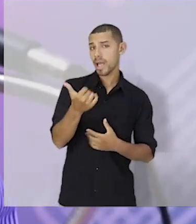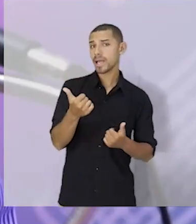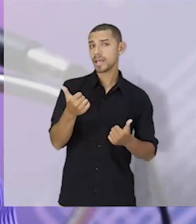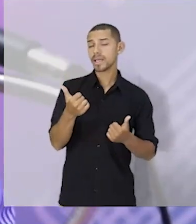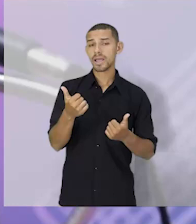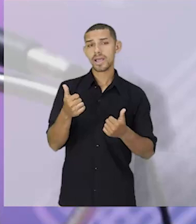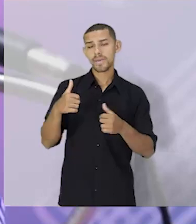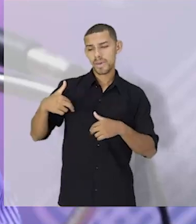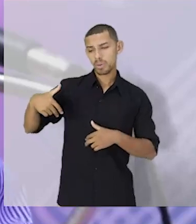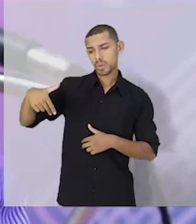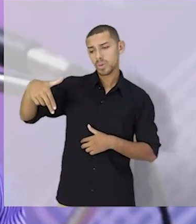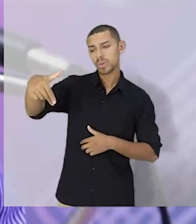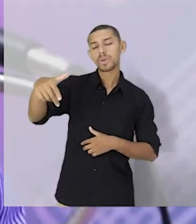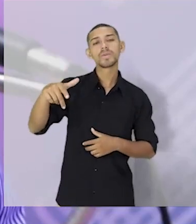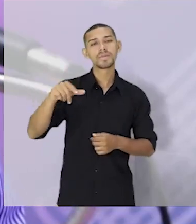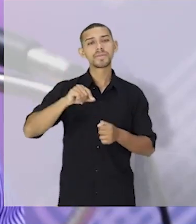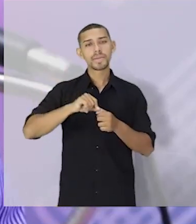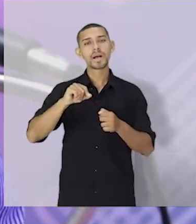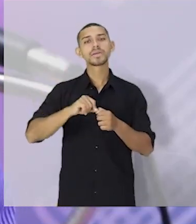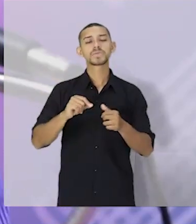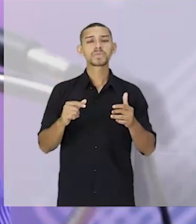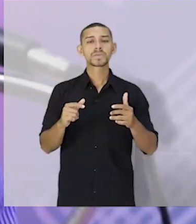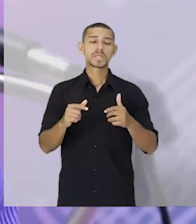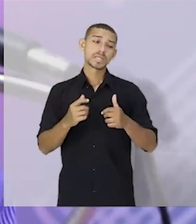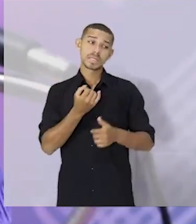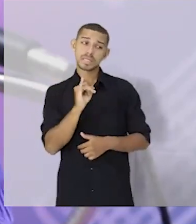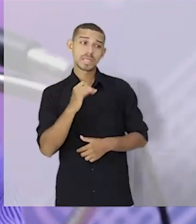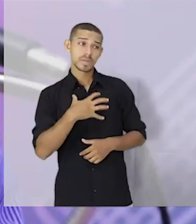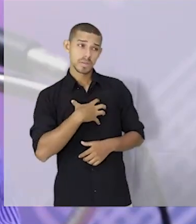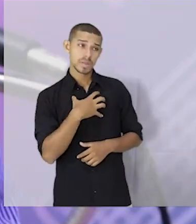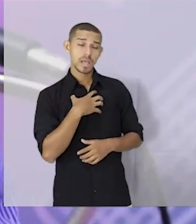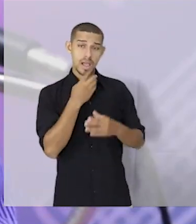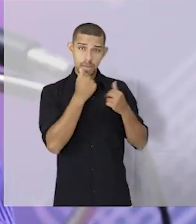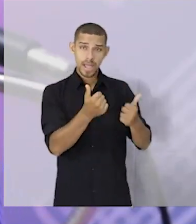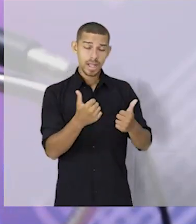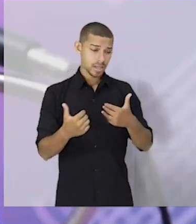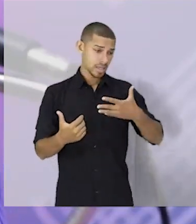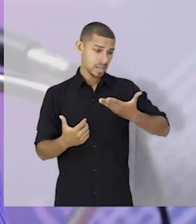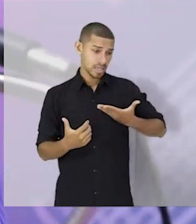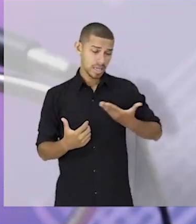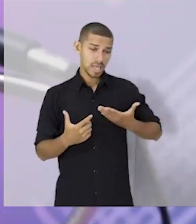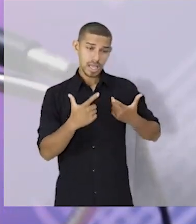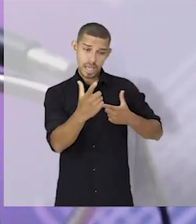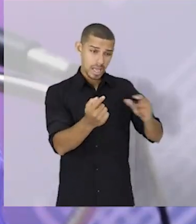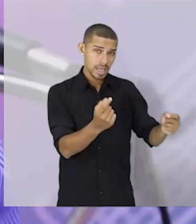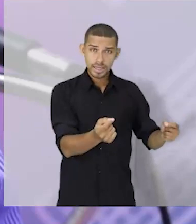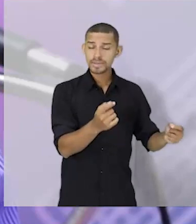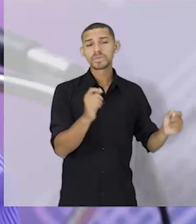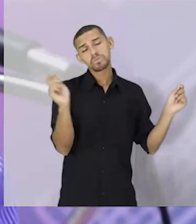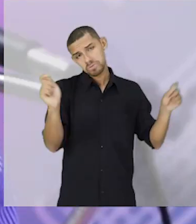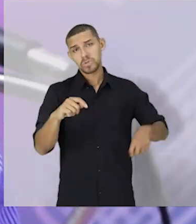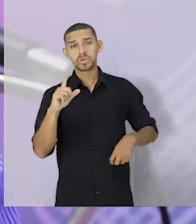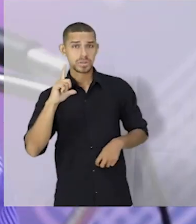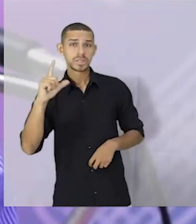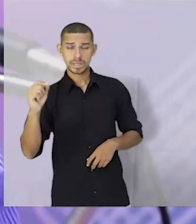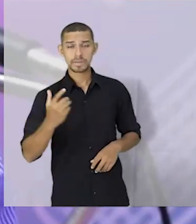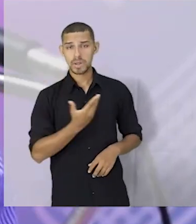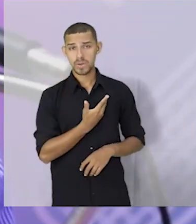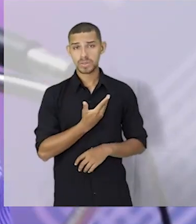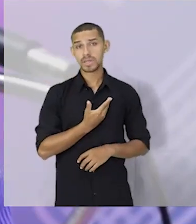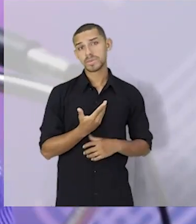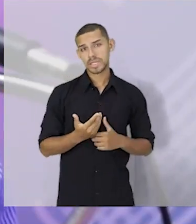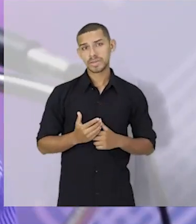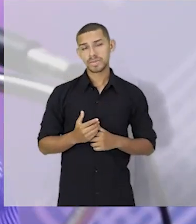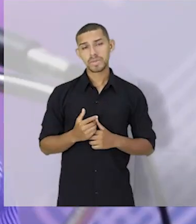uma caminhada, eu vou lá e faço uma caminhada. Se eu me sinto bem saindo com os meus amigos, sendo meu momento de lazer, eu vou lá e saio com os meus amigos. Então,